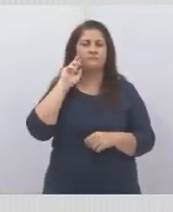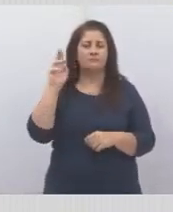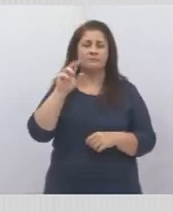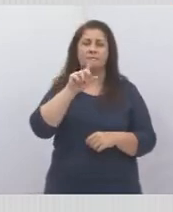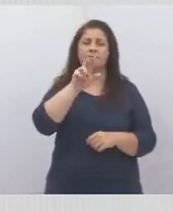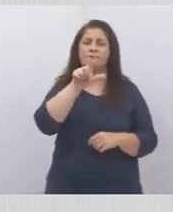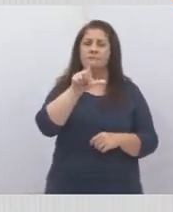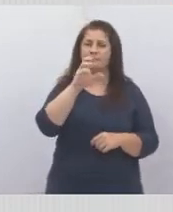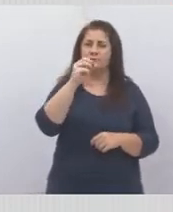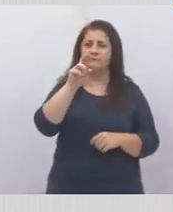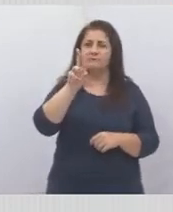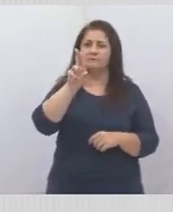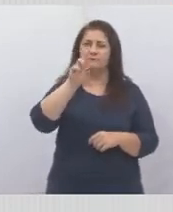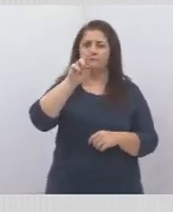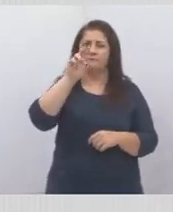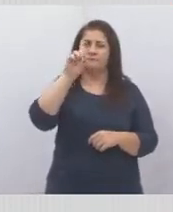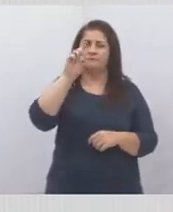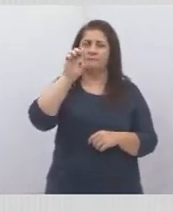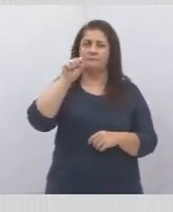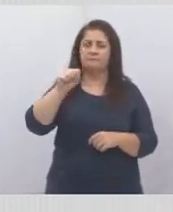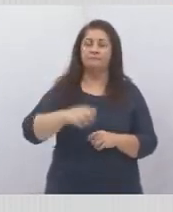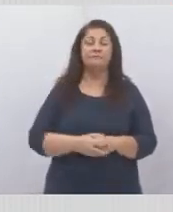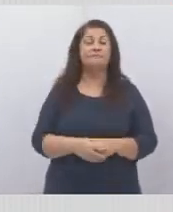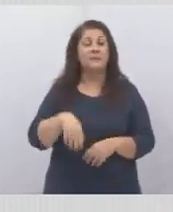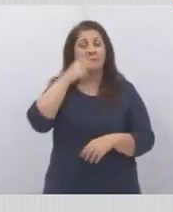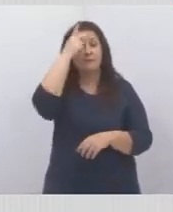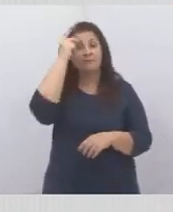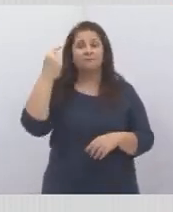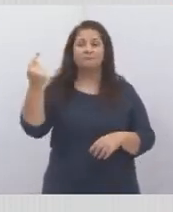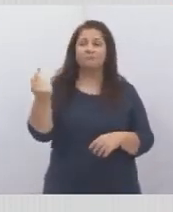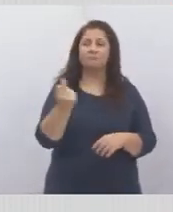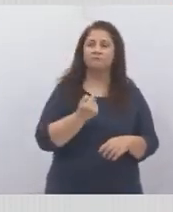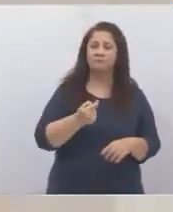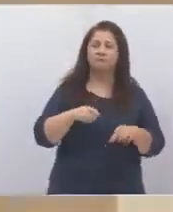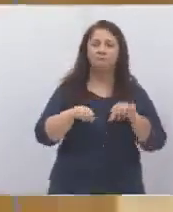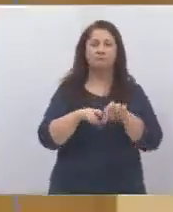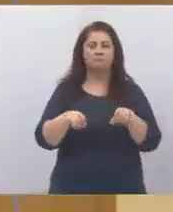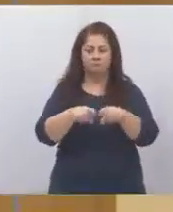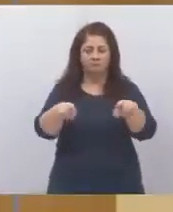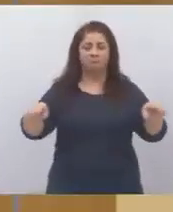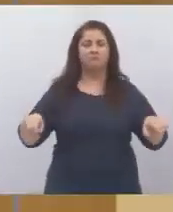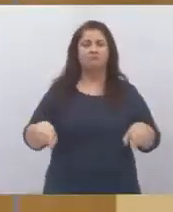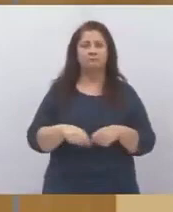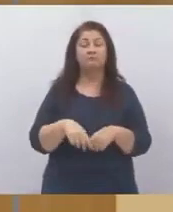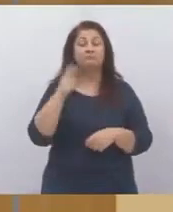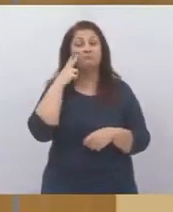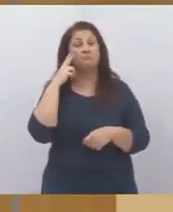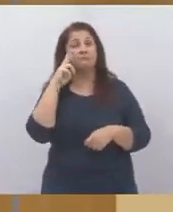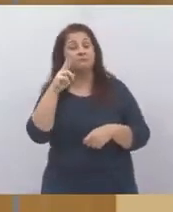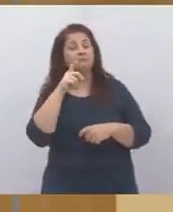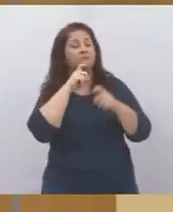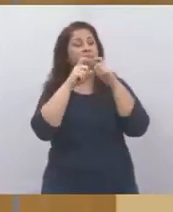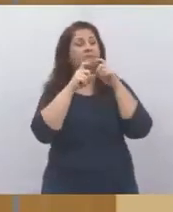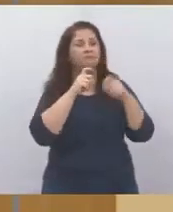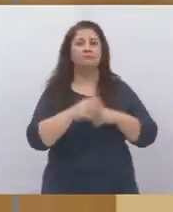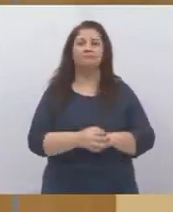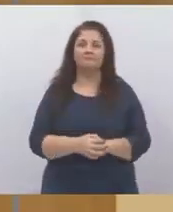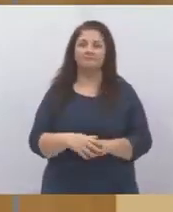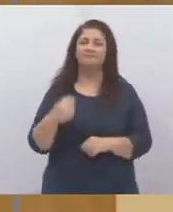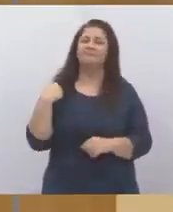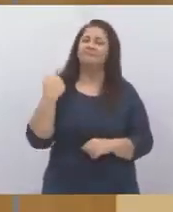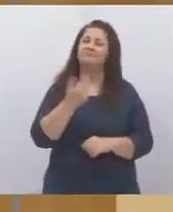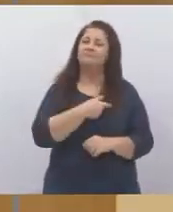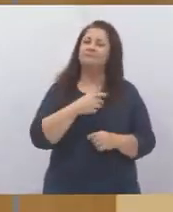do 1º de Maio que esteve aqui no nosso gabinete que algumas pessoas que passam por aqui que acompanha uma sessão de câmara e a gente faz questão